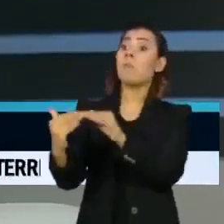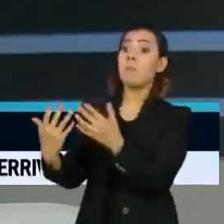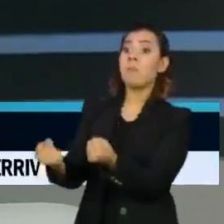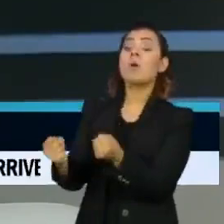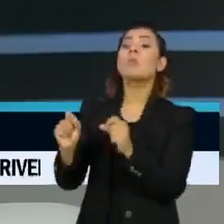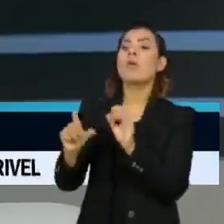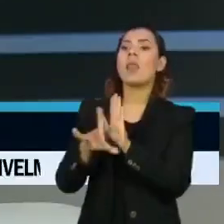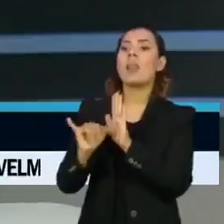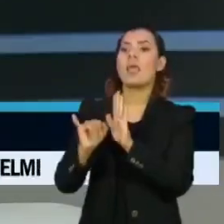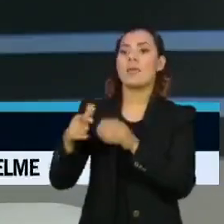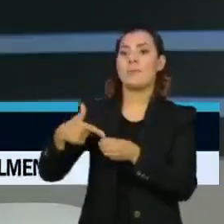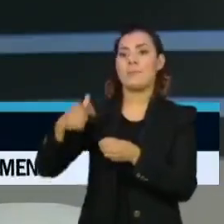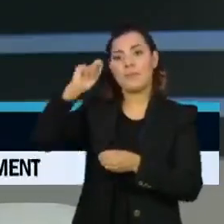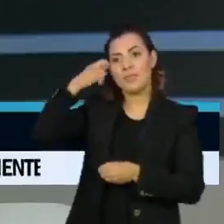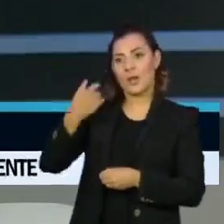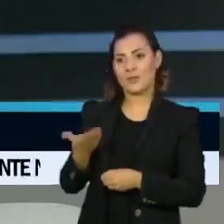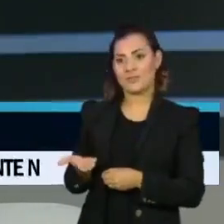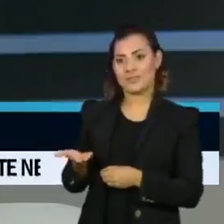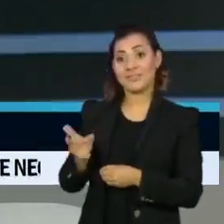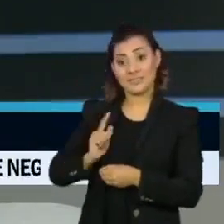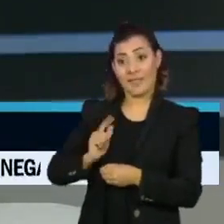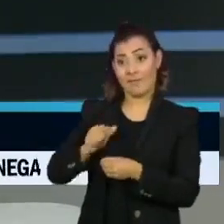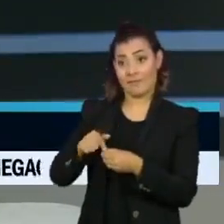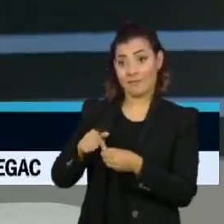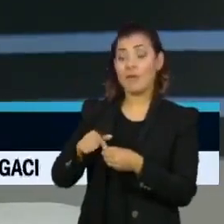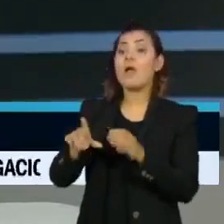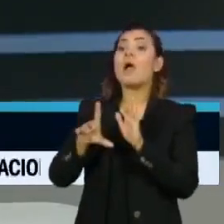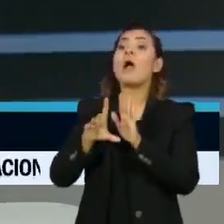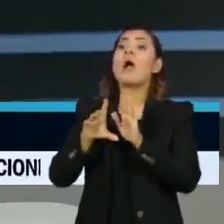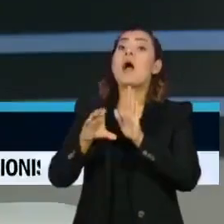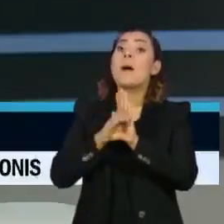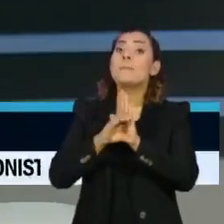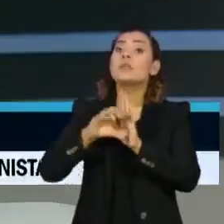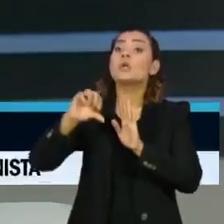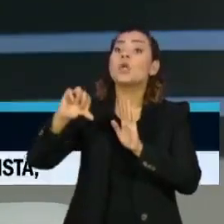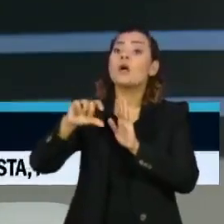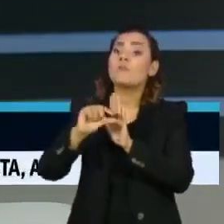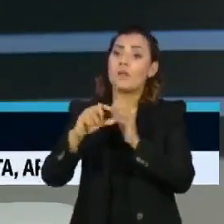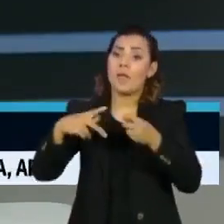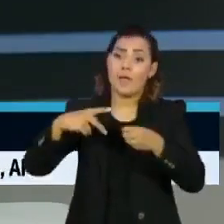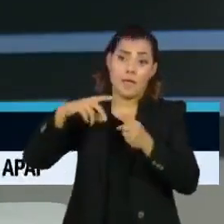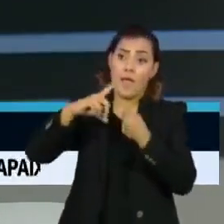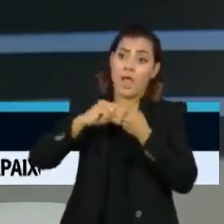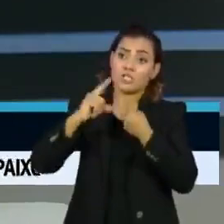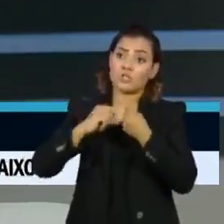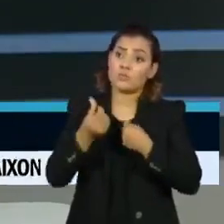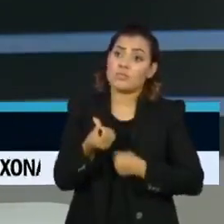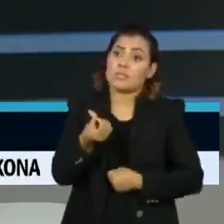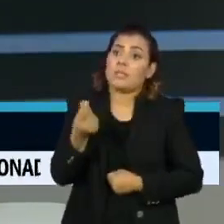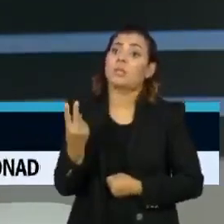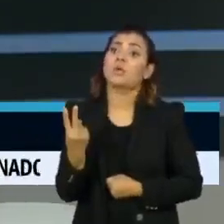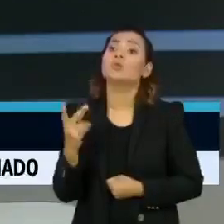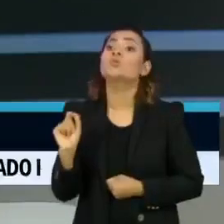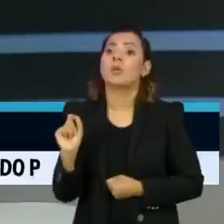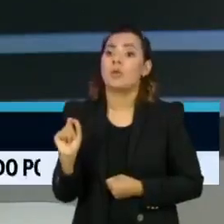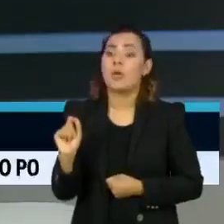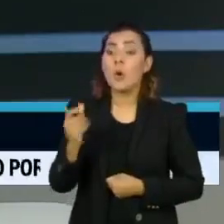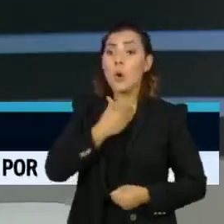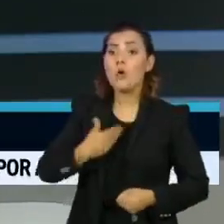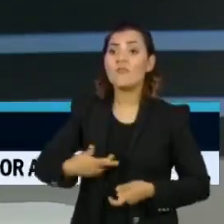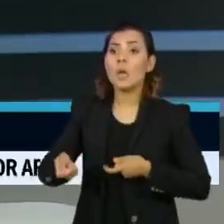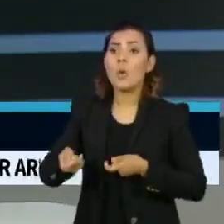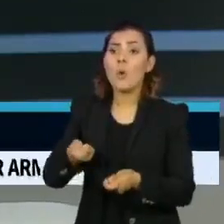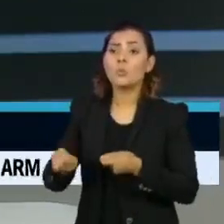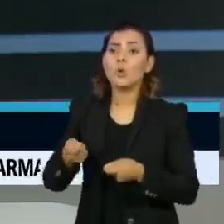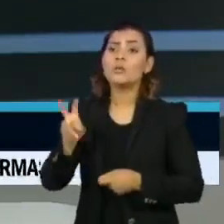a lei do petróleo. E a lei do petróleo, do seu capítulo 9, artigo 62, diz claramente que o governo exercerá o